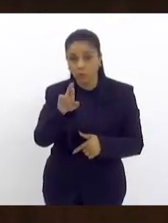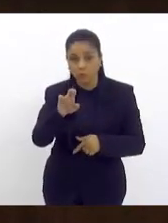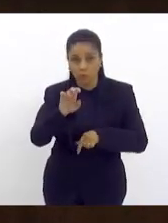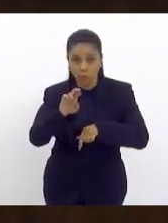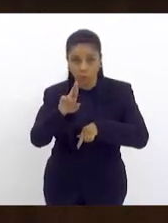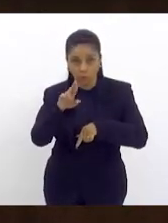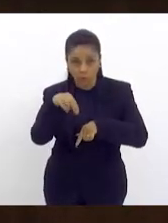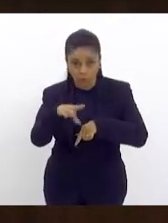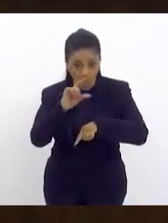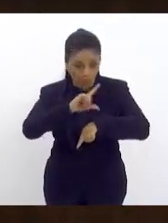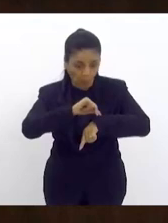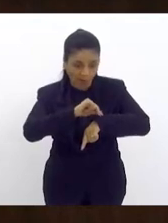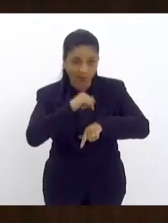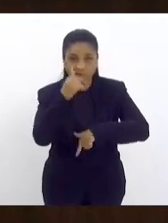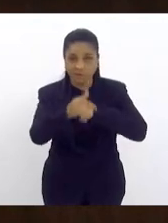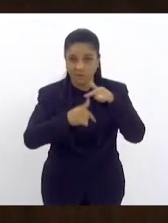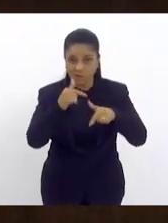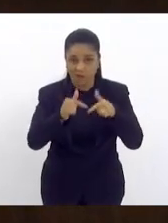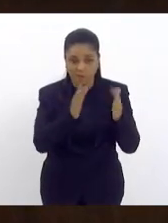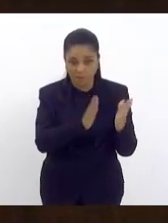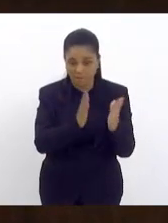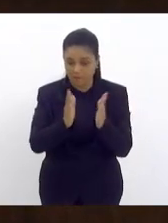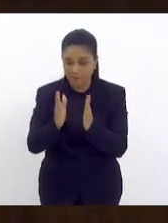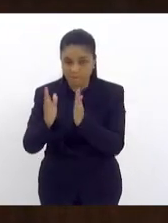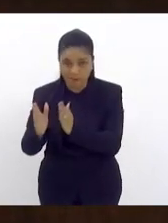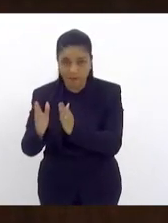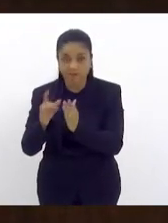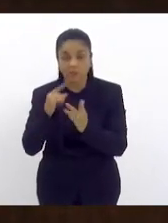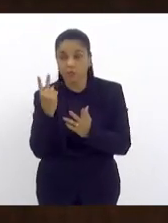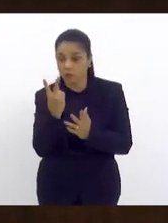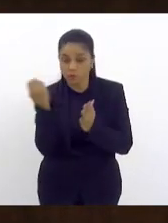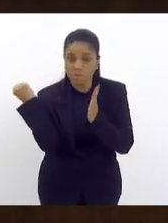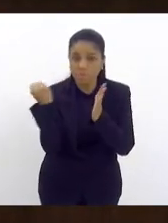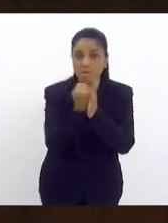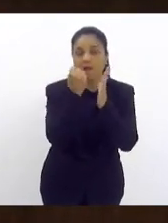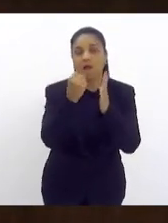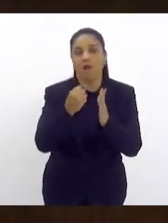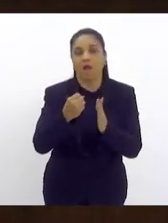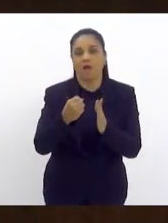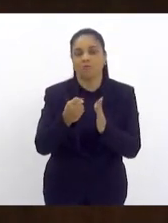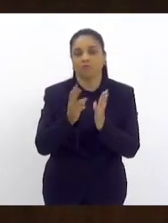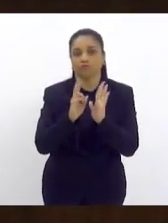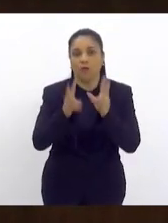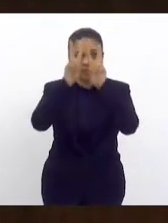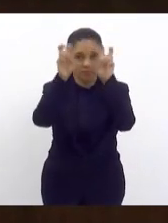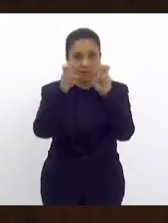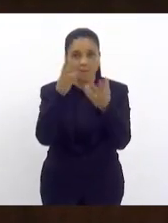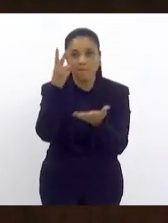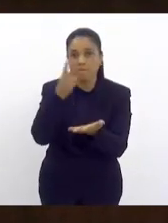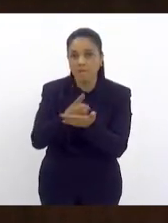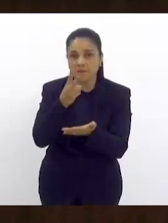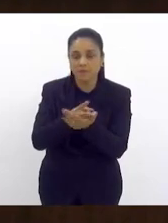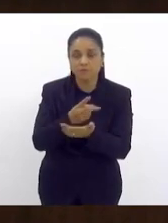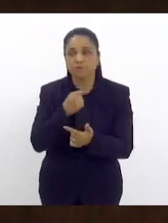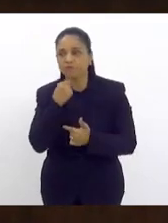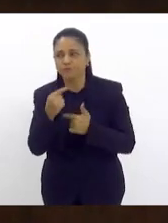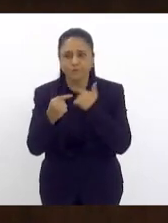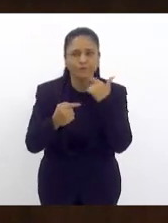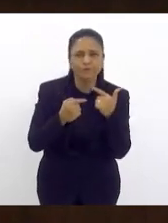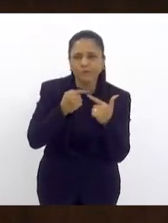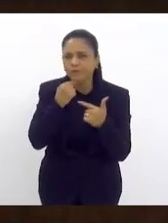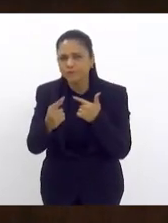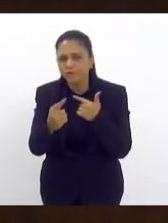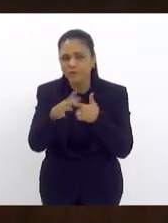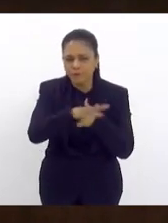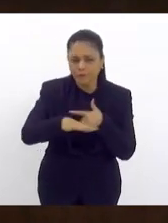no nosso estado nós temos a dois Marcos legais tratando do mesmo tema o que já causa dúvidas em alguns setores